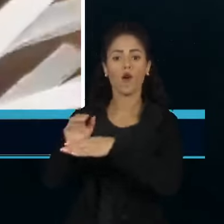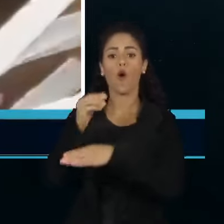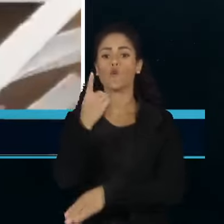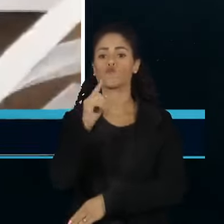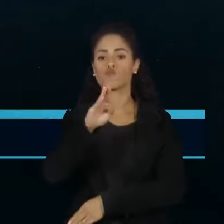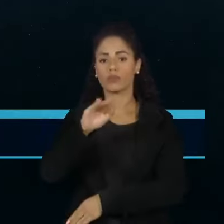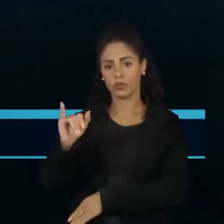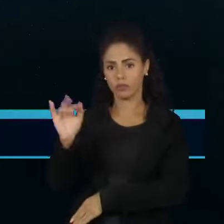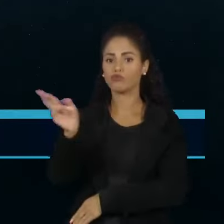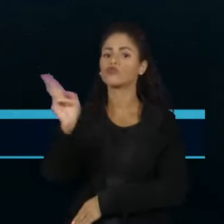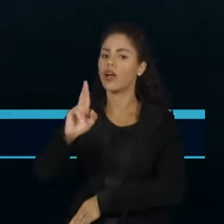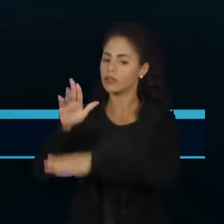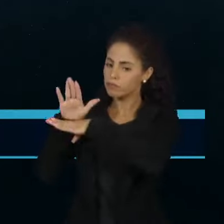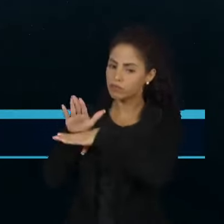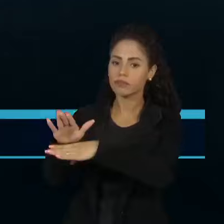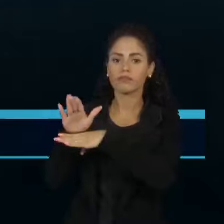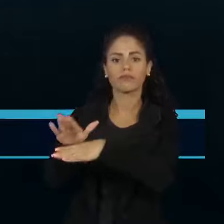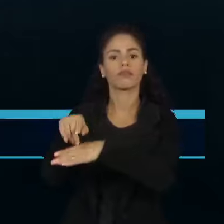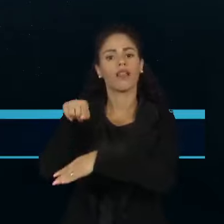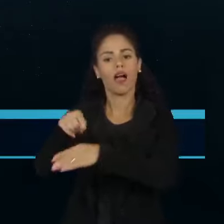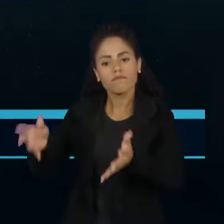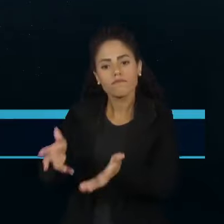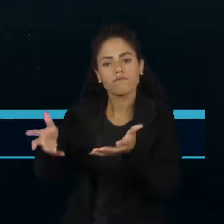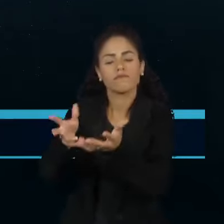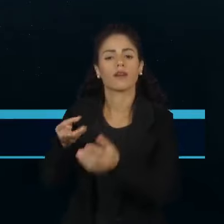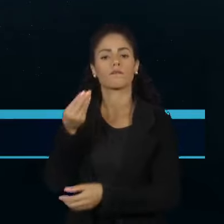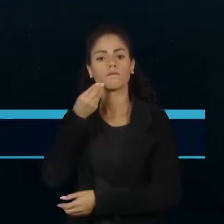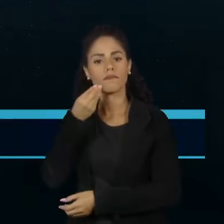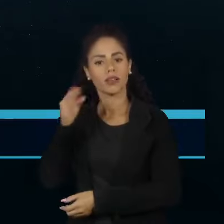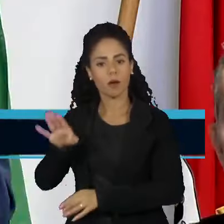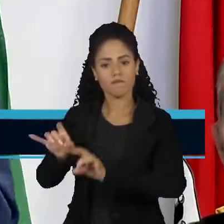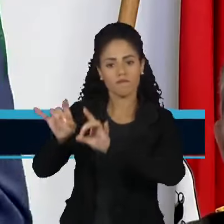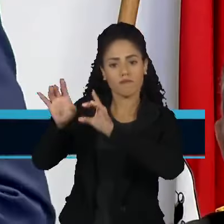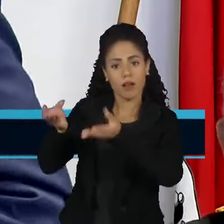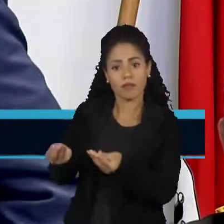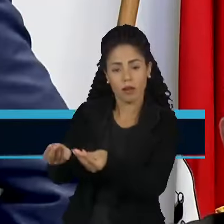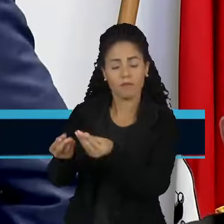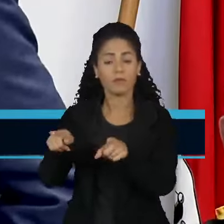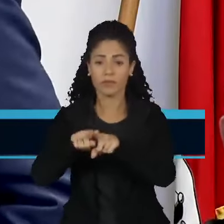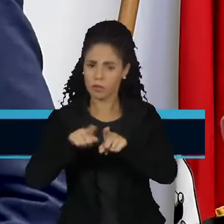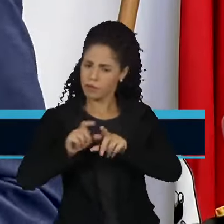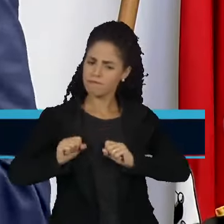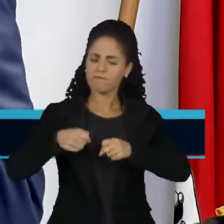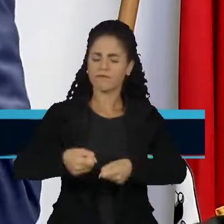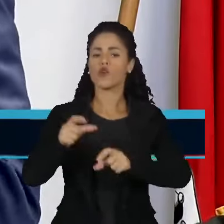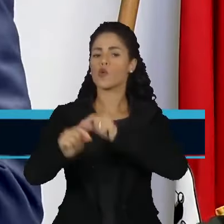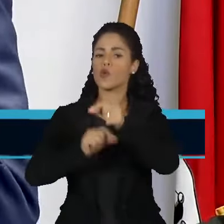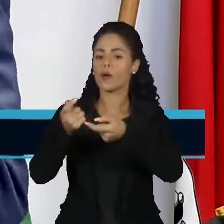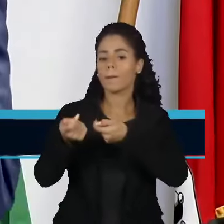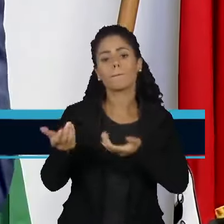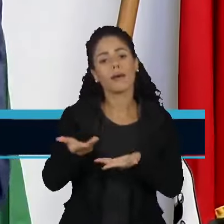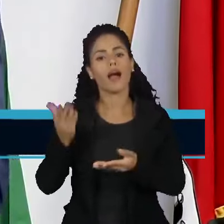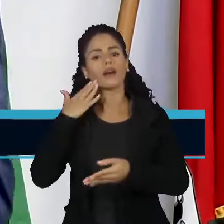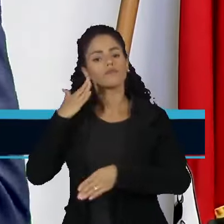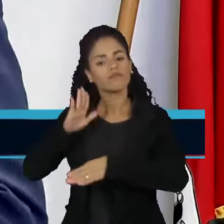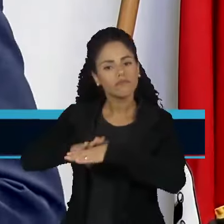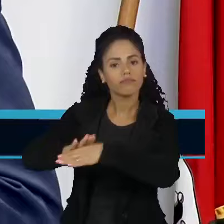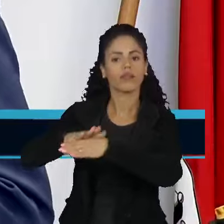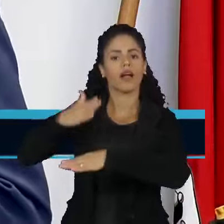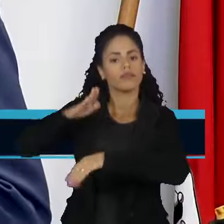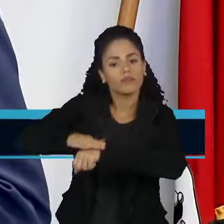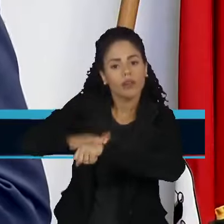de reais em emendas parlamentares de bancada e especiais. Ele defendeu a adoção de medidas legais